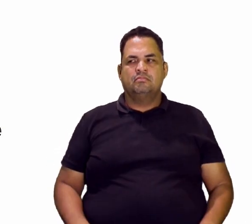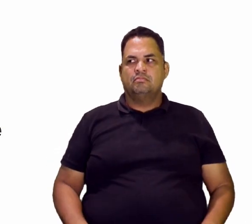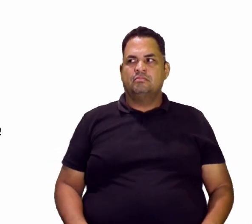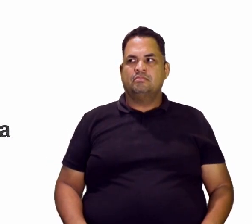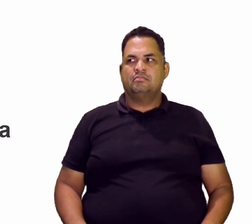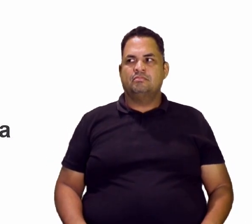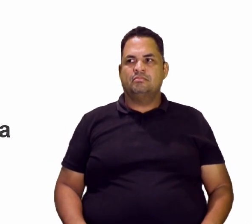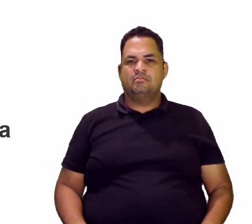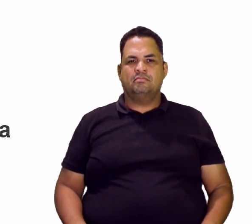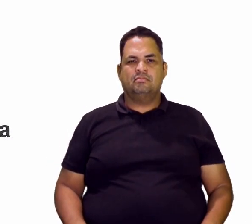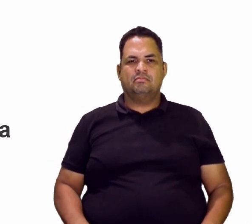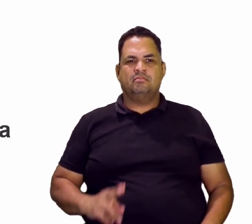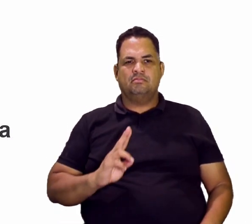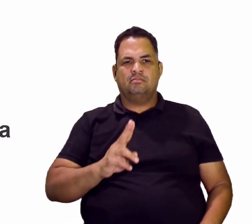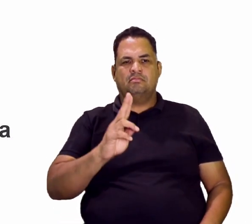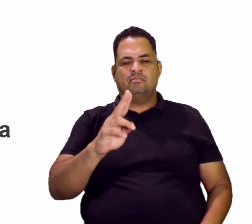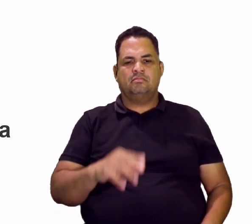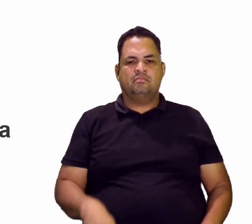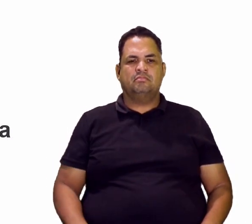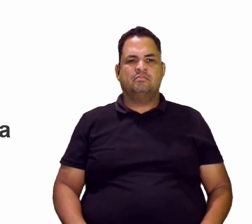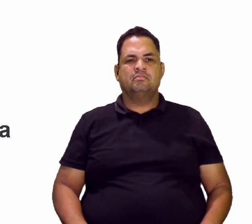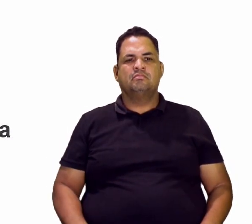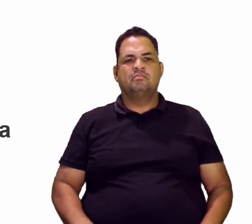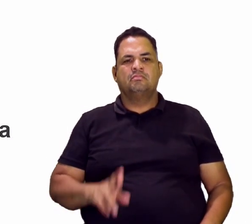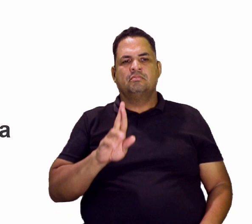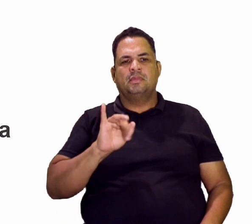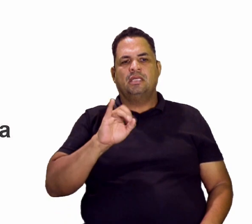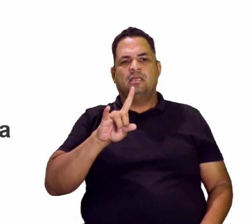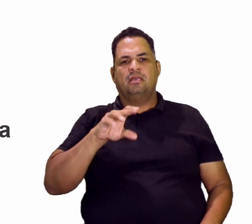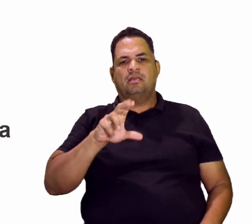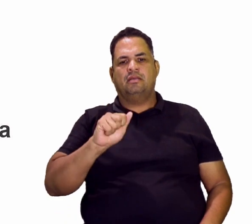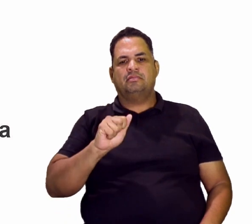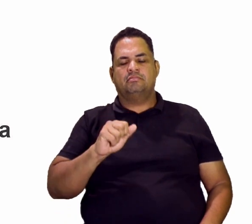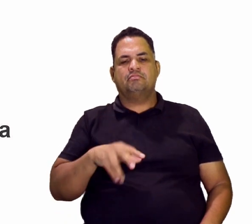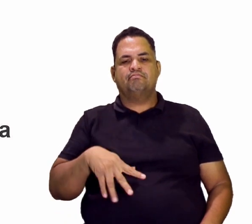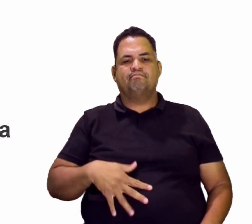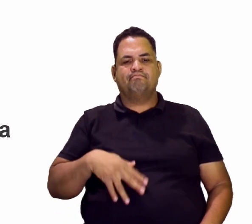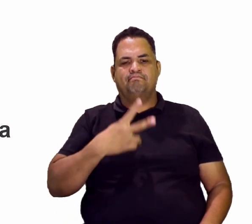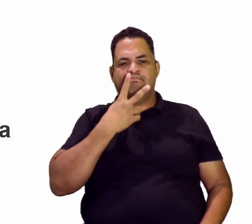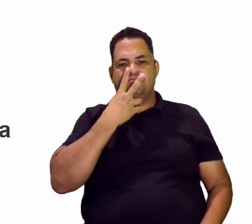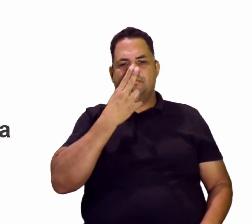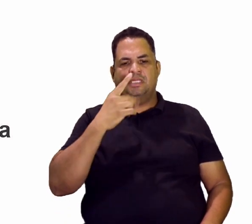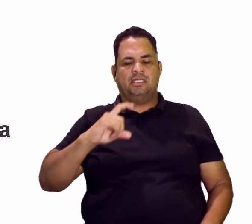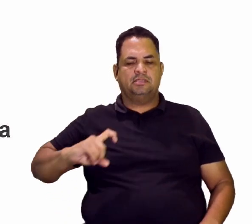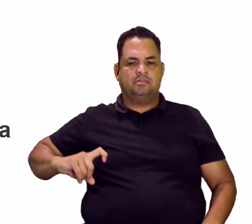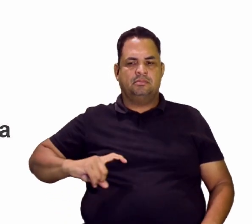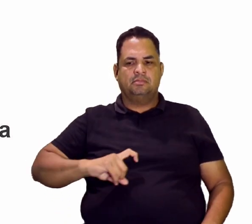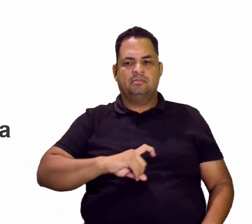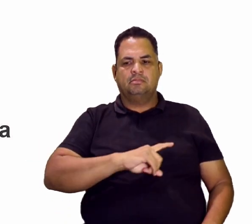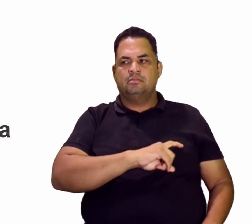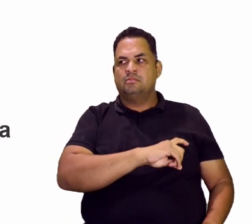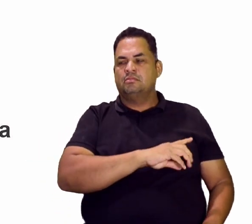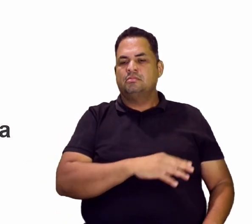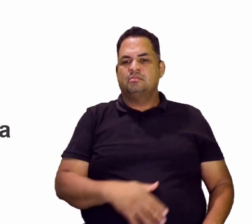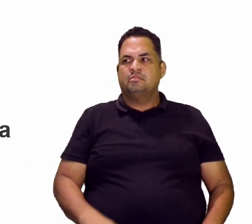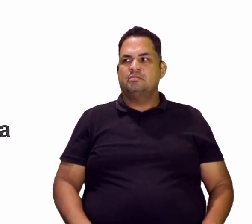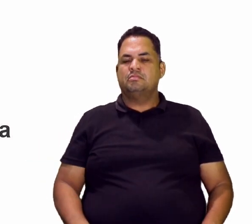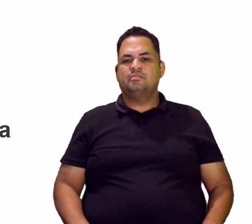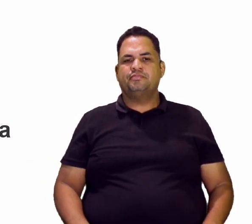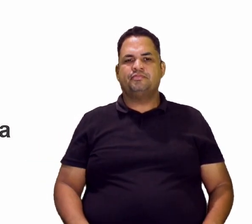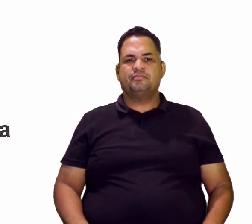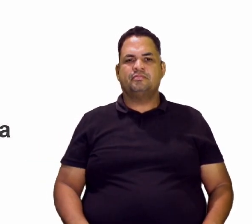né? Vamos seguindo. Aí nós temos o da raiva, que lembra uma bactéria, não é? Lembra uma bactéria do tipo